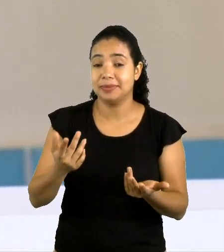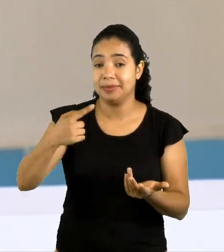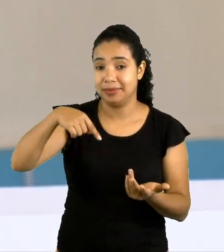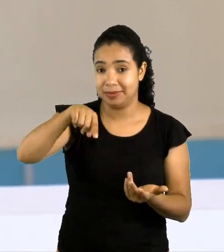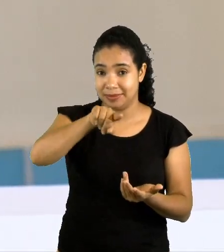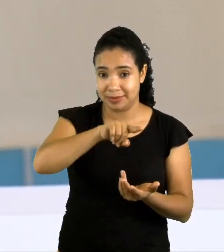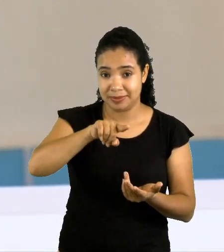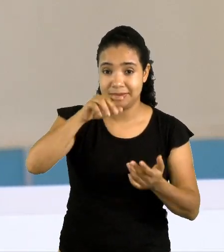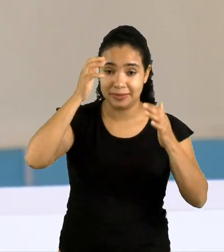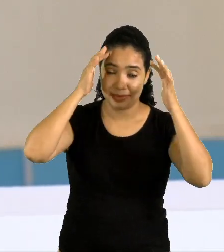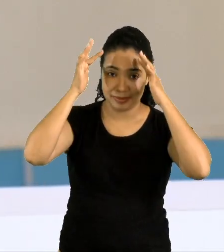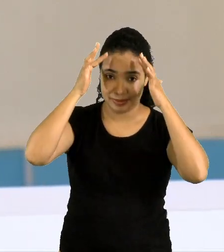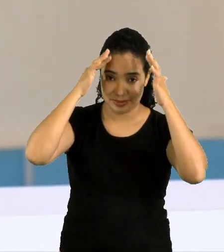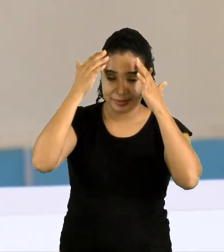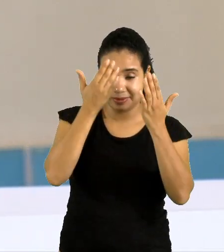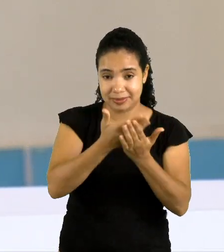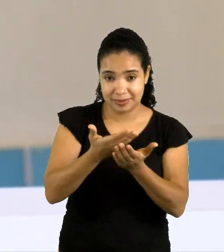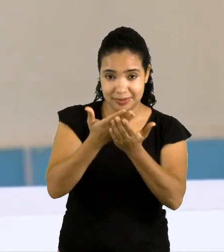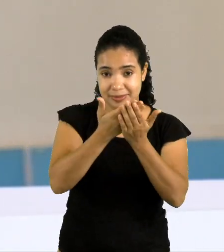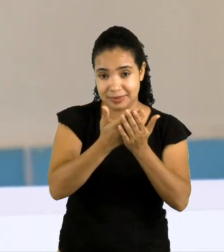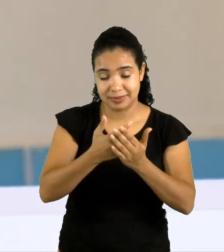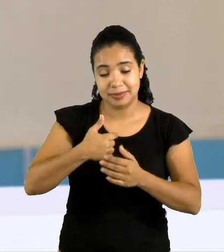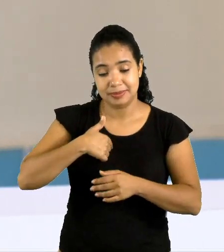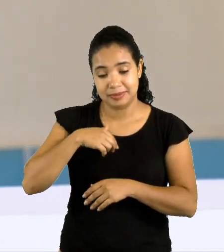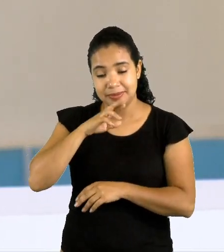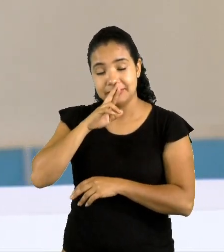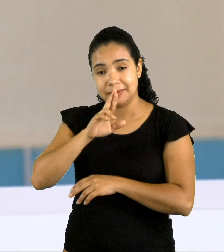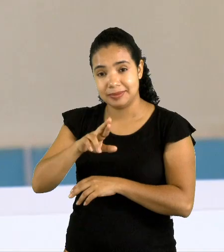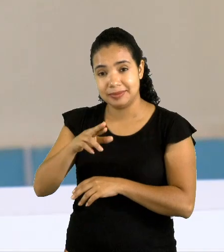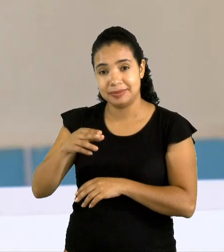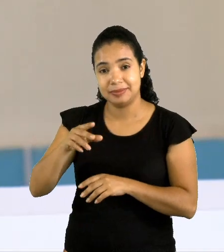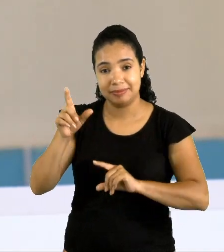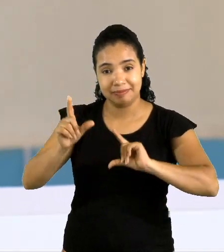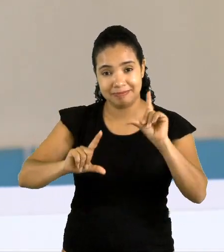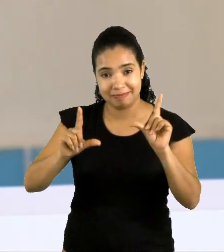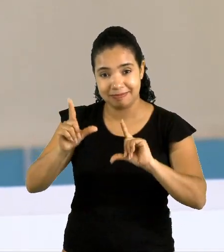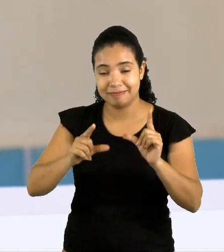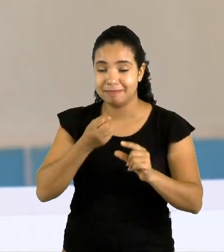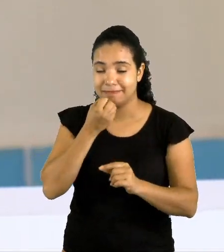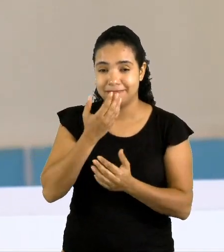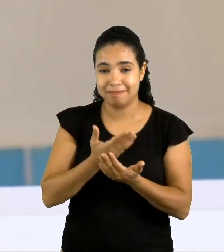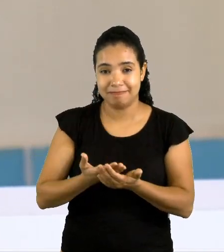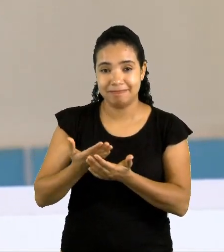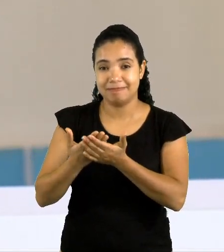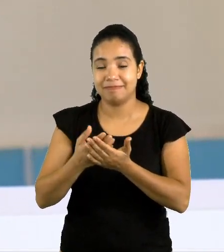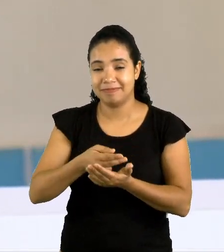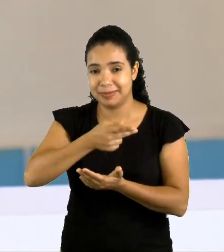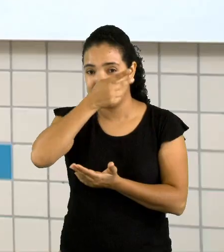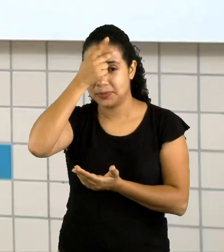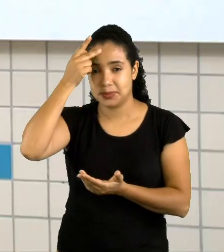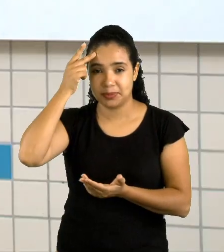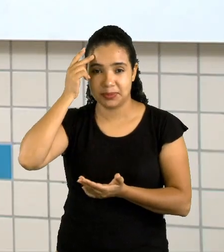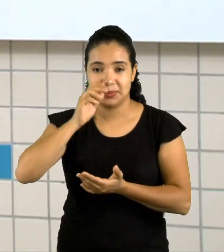vocês pensam daí e eu respondo daqui. Boa aula, pessoal!